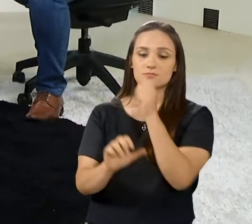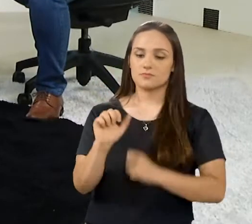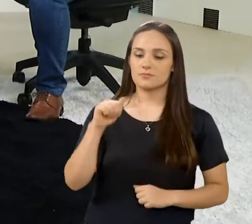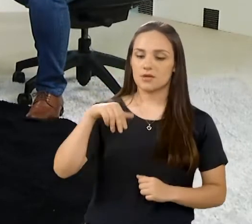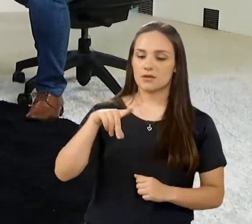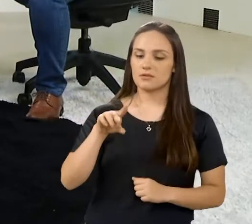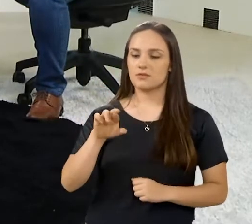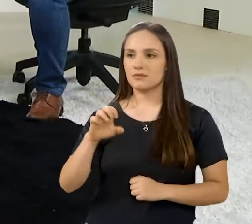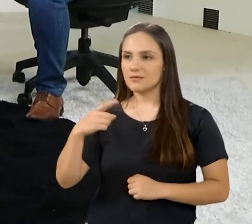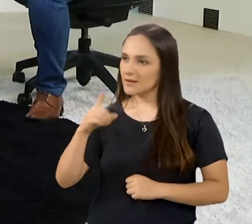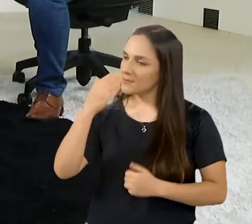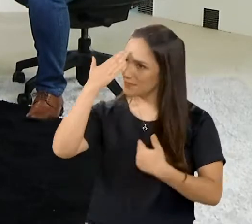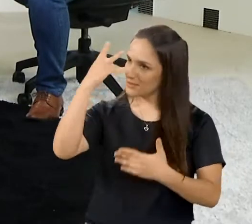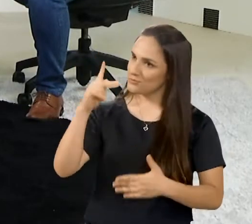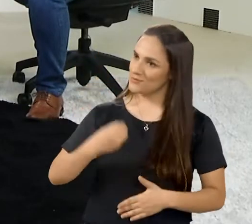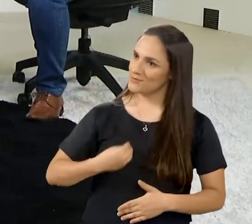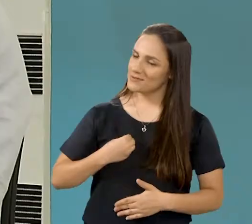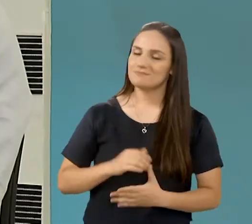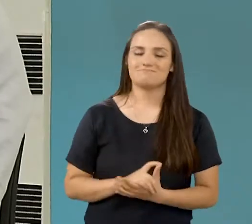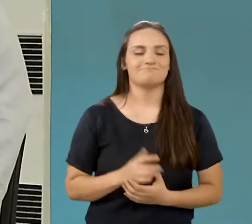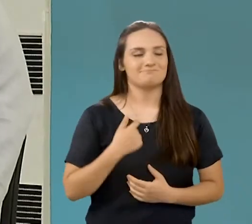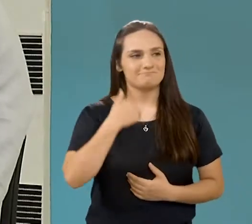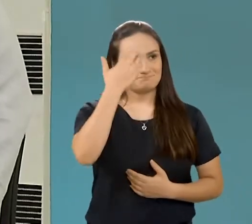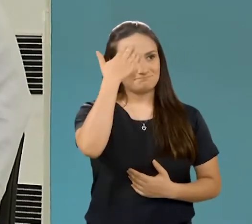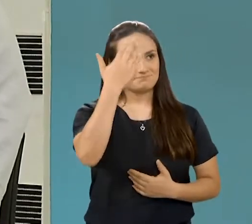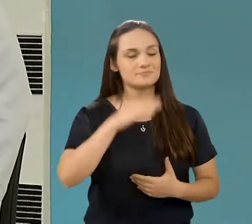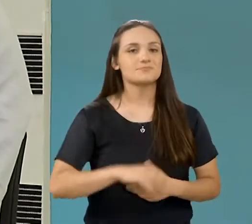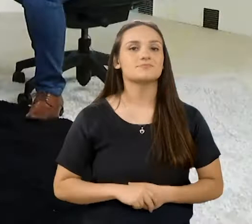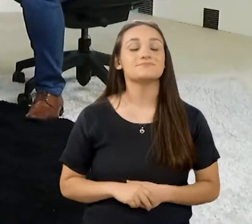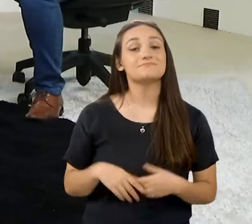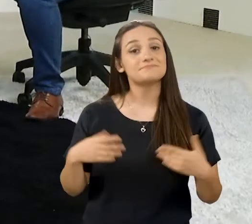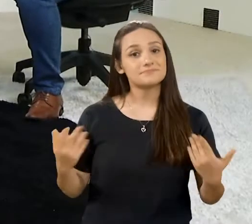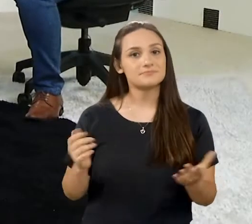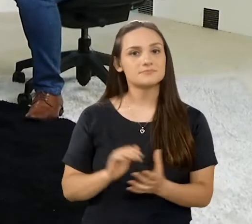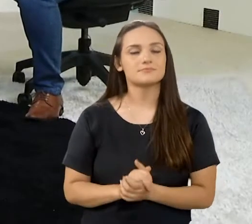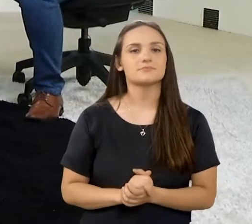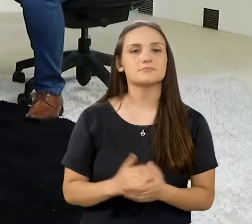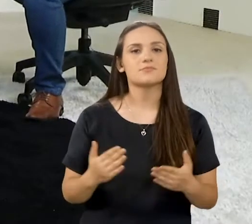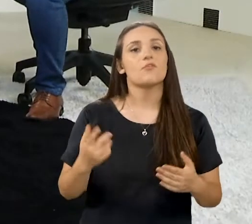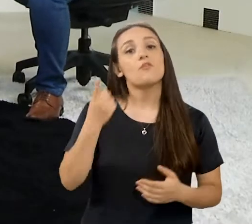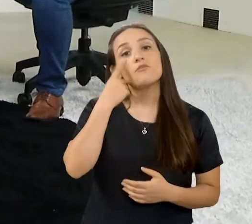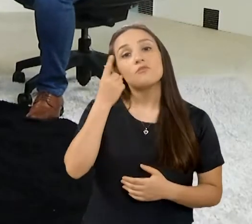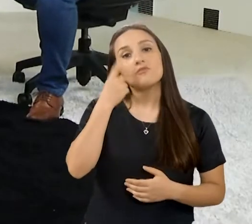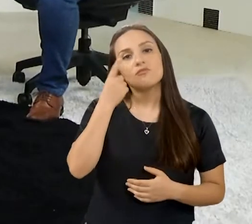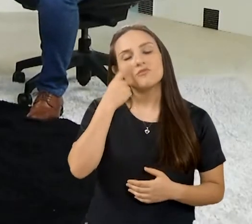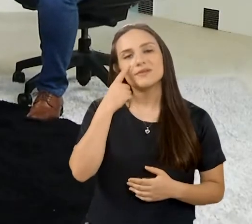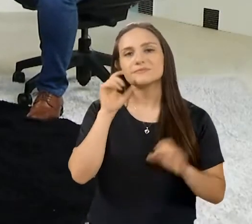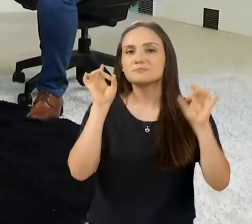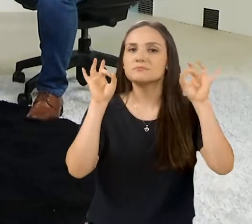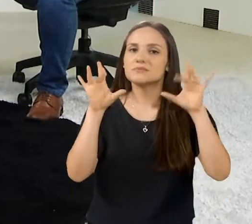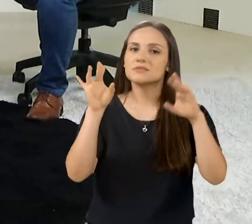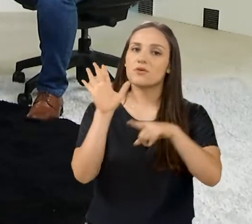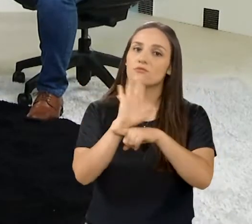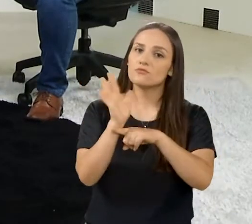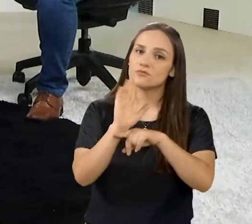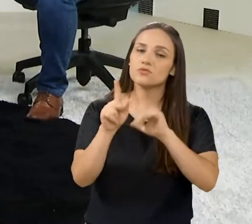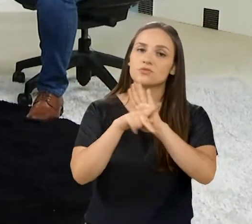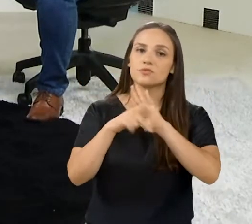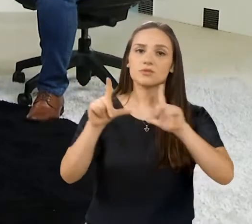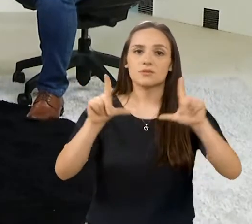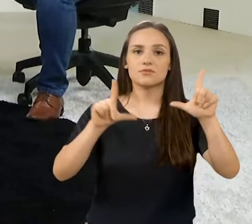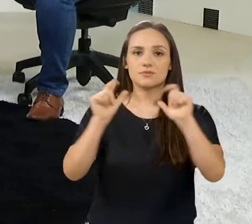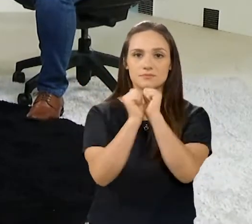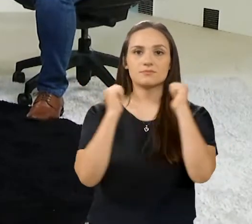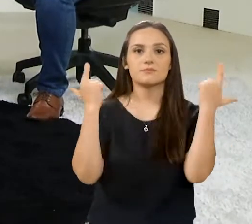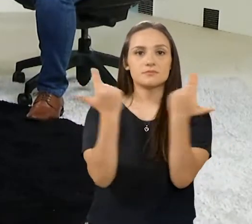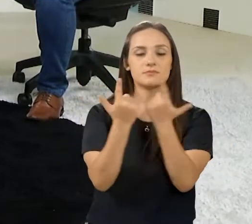André Borges. André, obrigado pela sua presença. Eu que agradeço a oportunidade. Ok, gente. Vamos conferir agora um vídeo especial feito pela